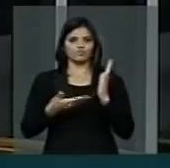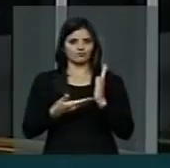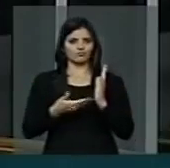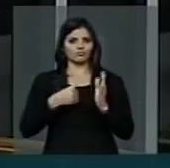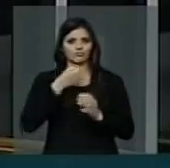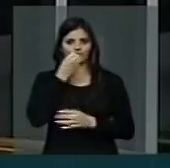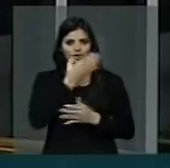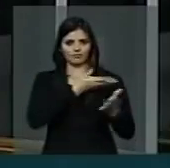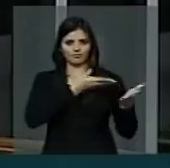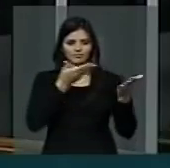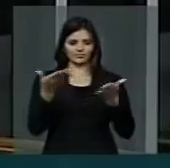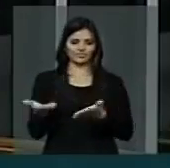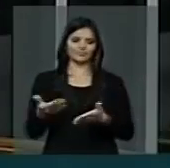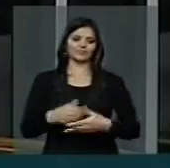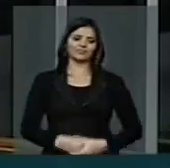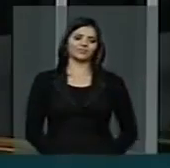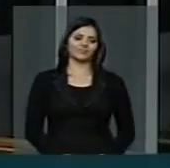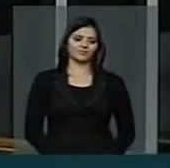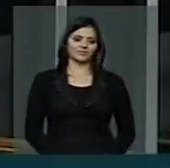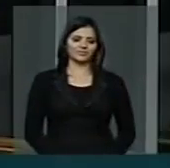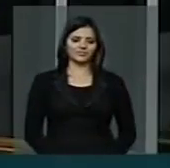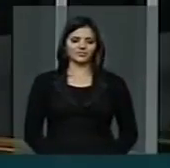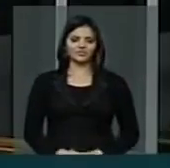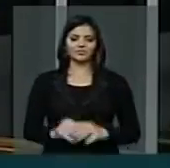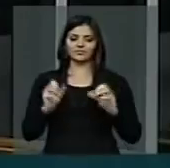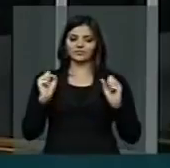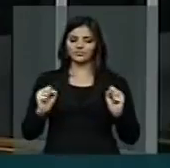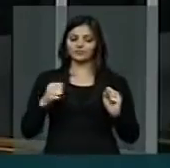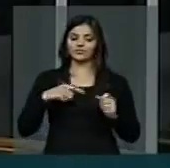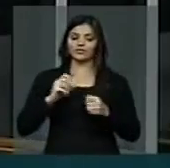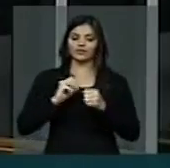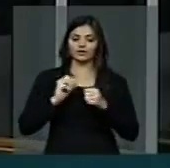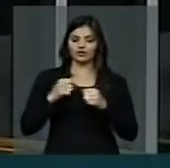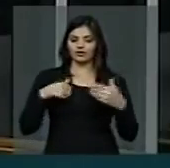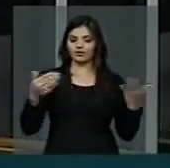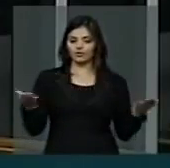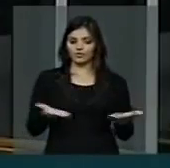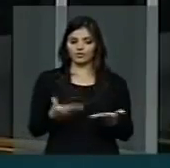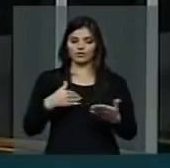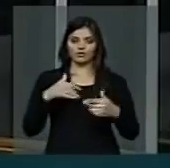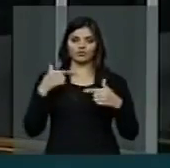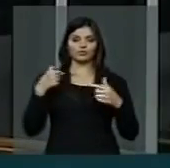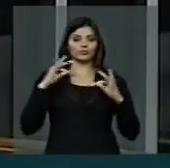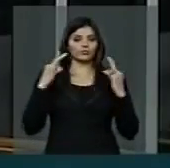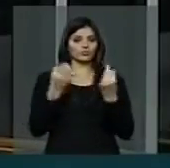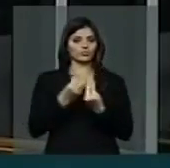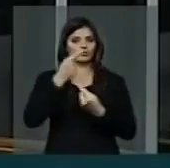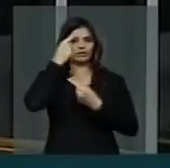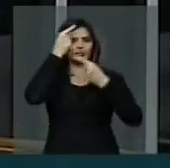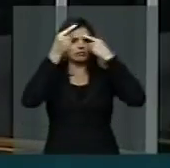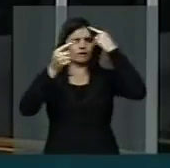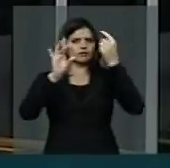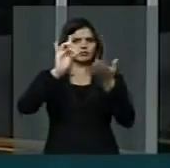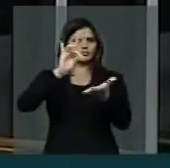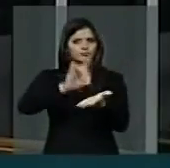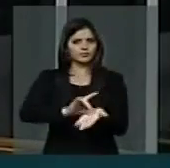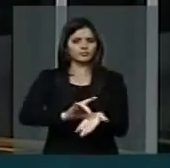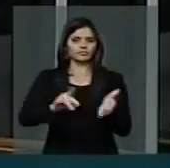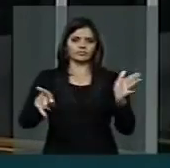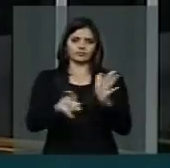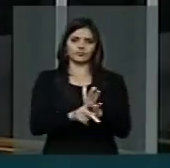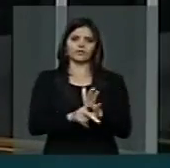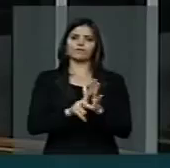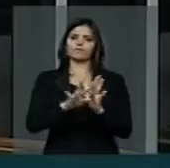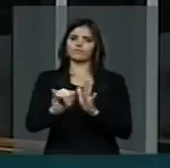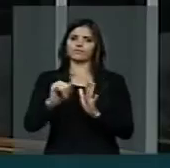Deputados. Sejam todos muito bem-vindos e que possamos aqui produzir as luzes, as ideias concretas para a